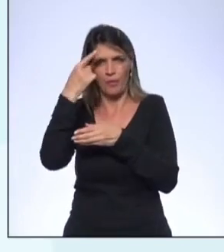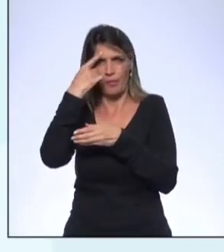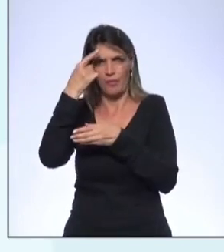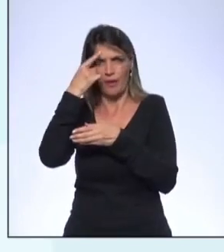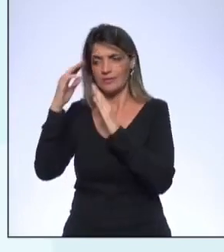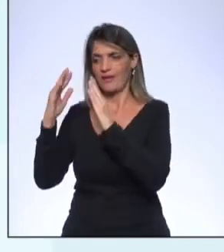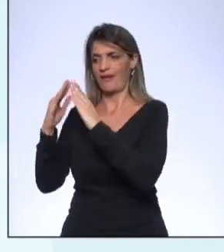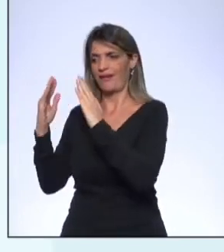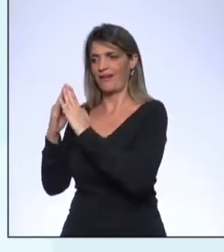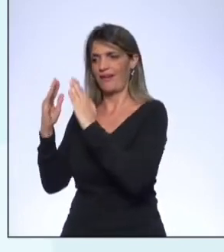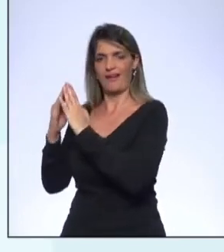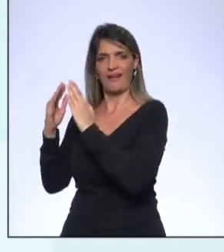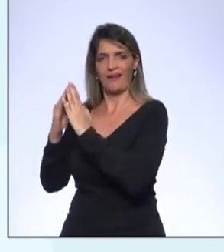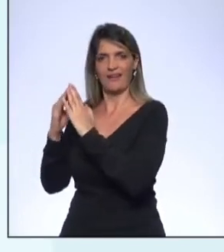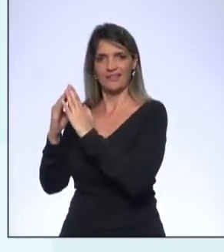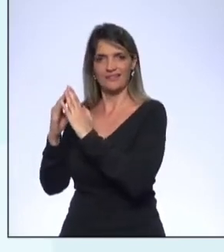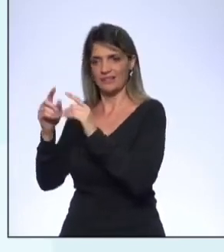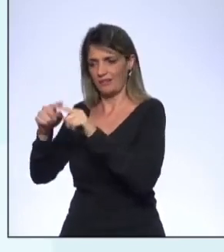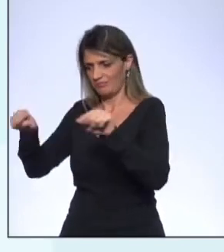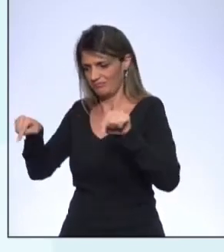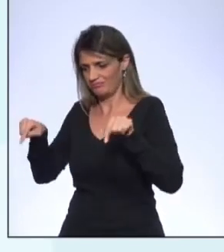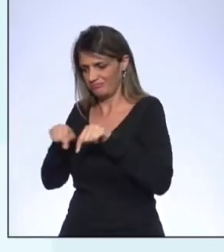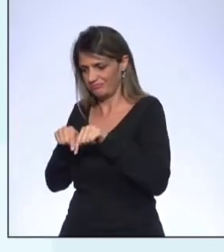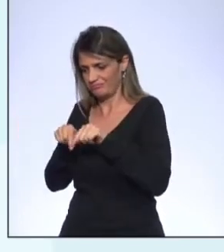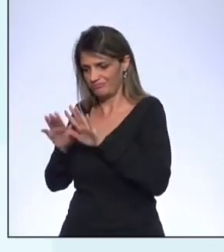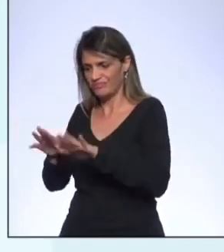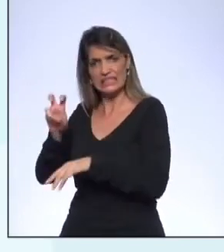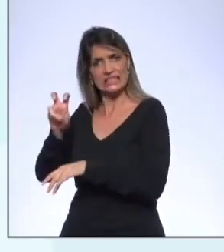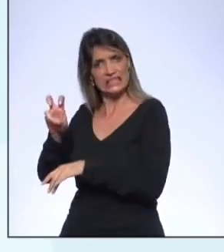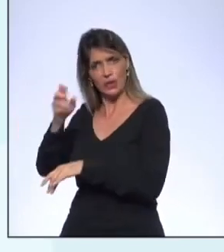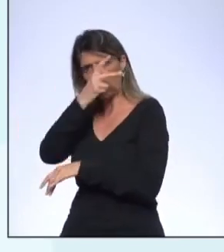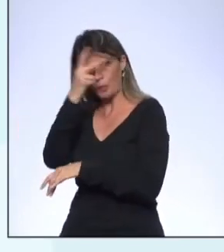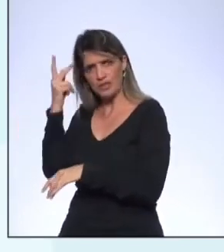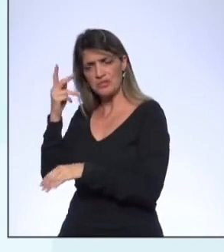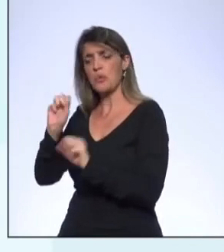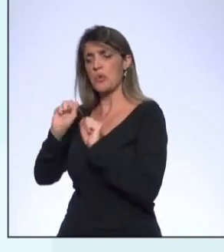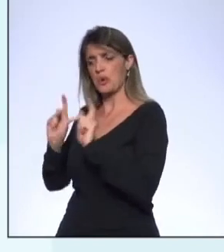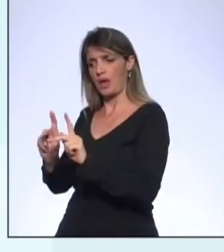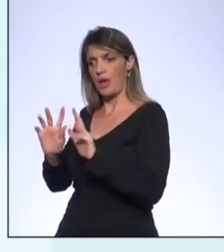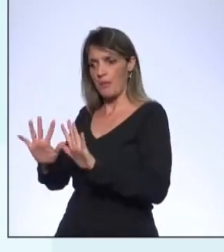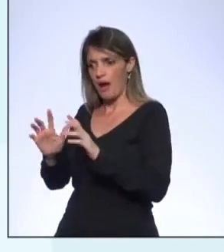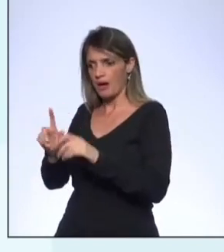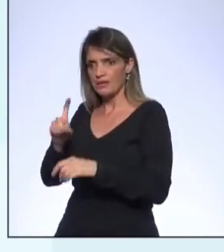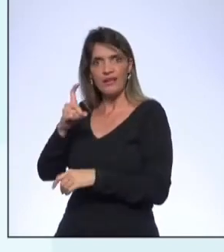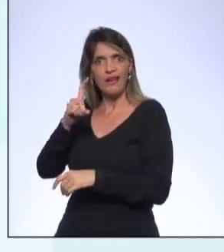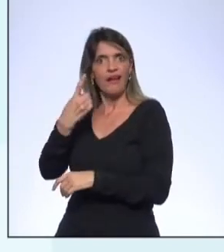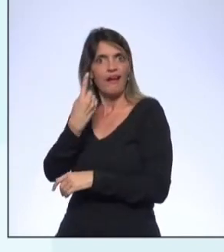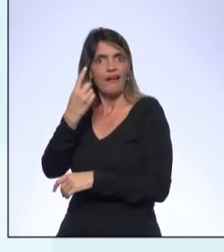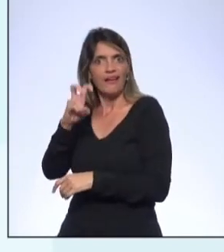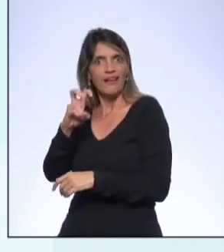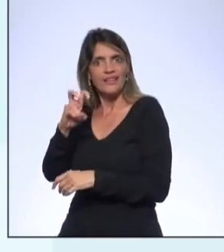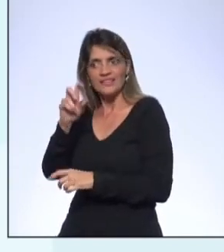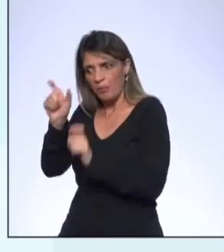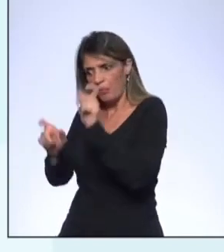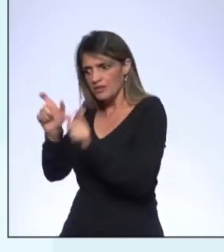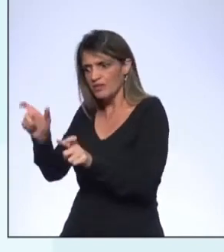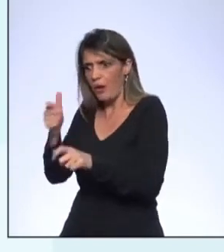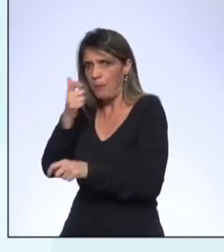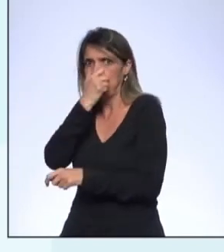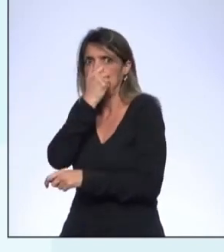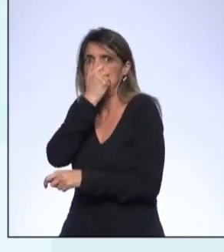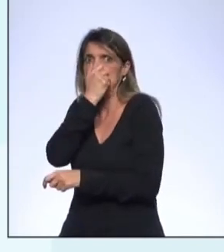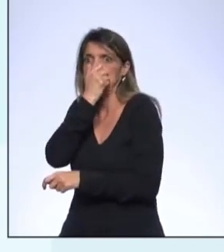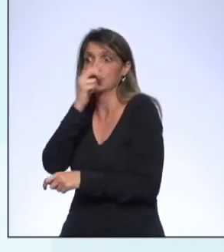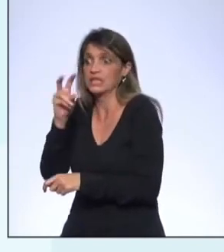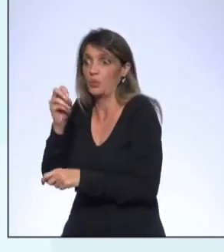casa que tem um número X de metros quadrados. Se tiver 5 pessoas vivendo, tá beleza. Mas se tiver 15, já vai começar a ficar apertado. Se tiver 50,